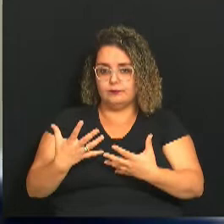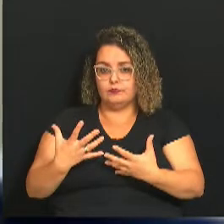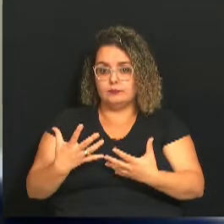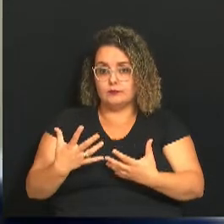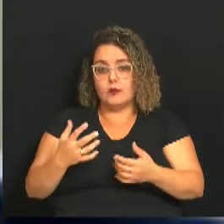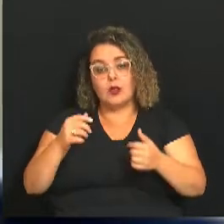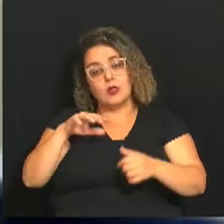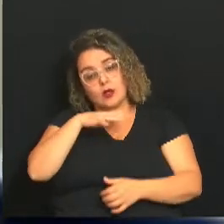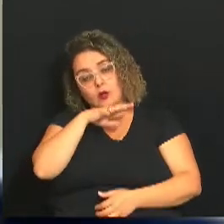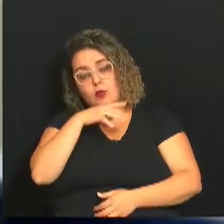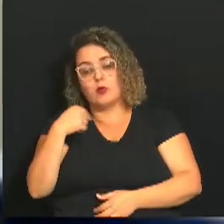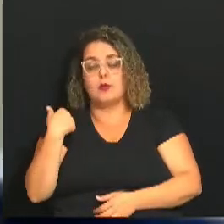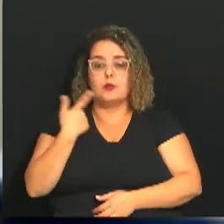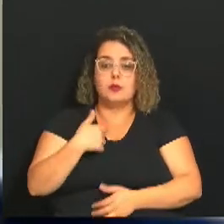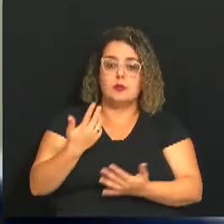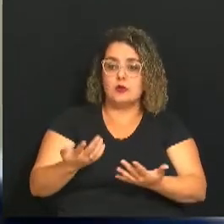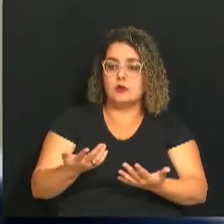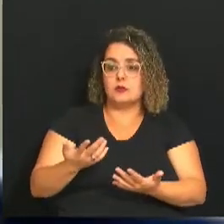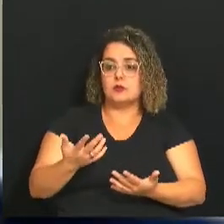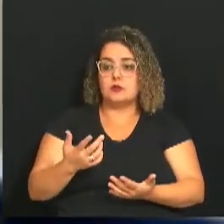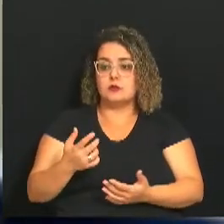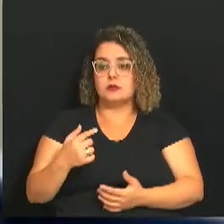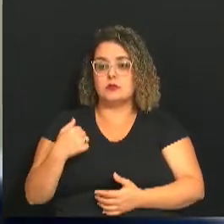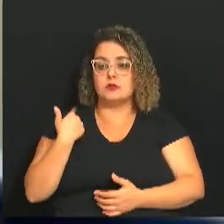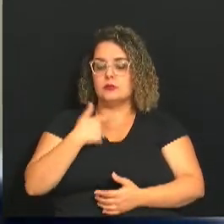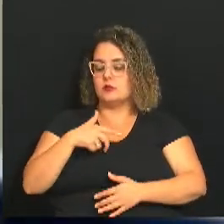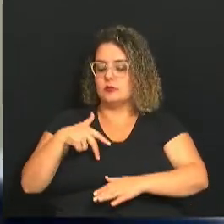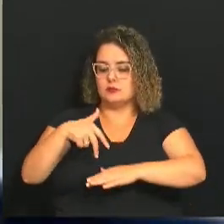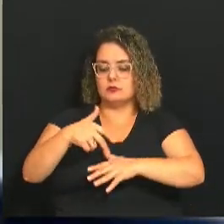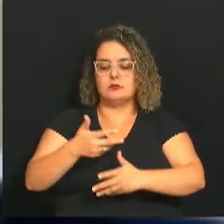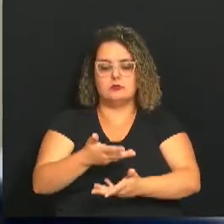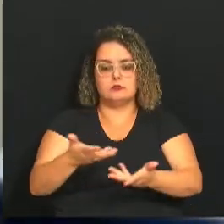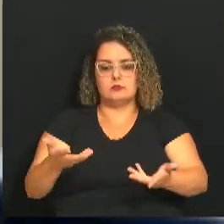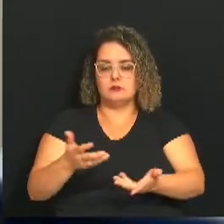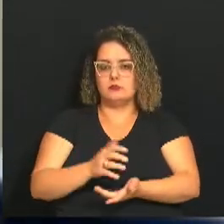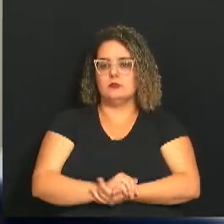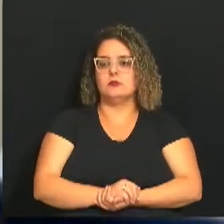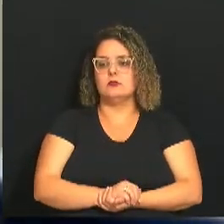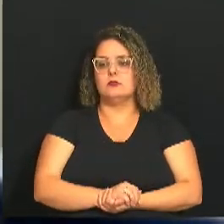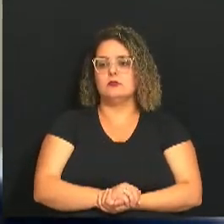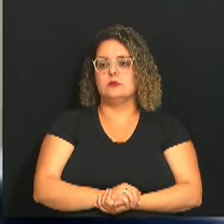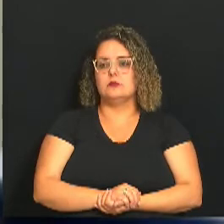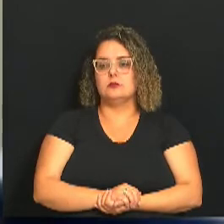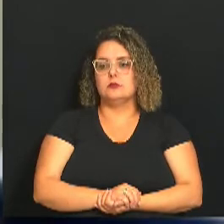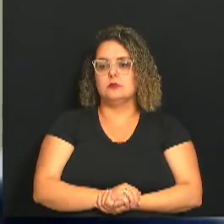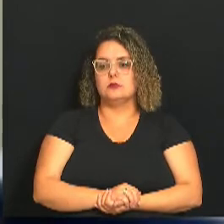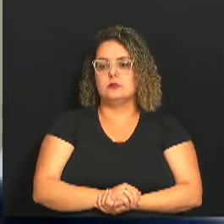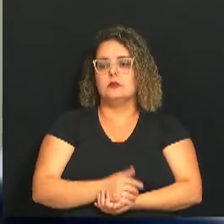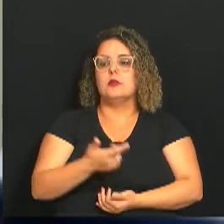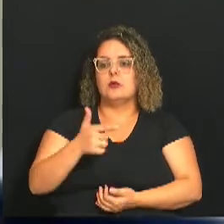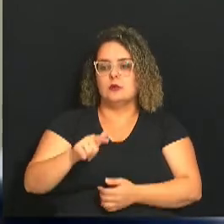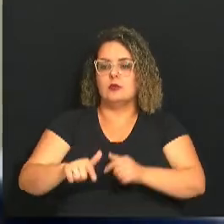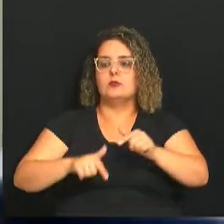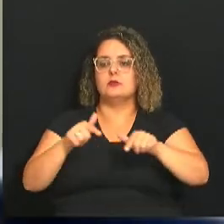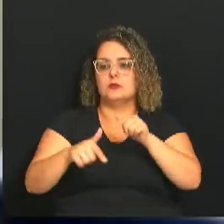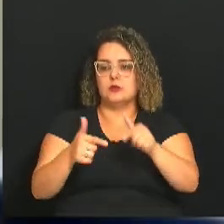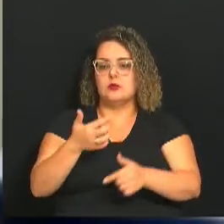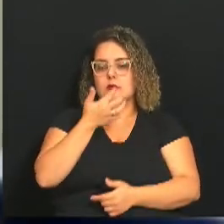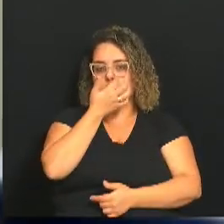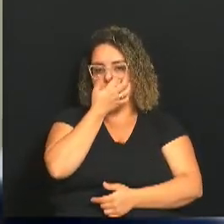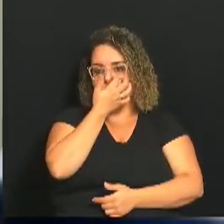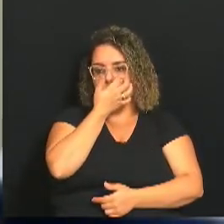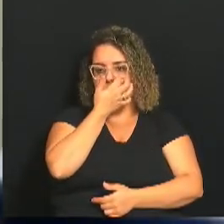gente, né? Mas é isso aí, nós estamos à disposição e vamos para frente nos trabalhos aí.